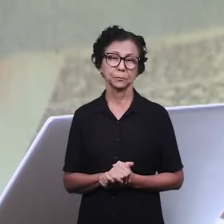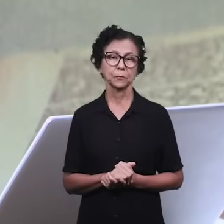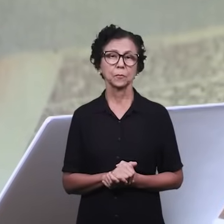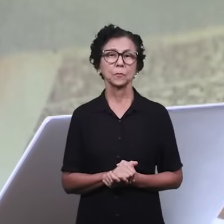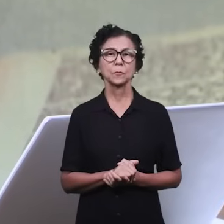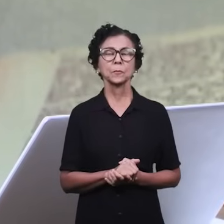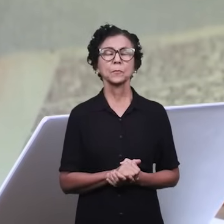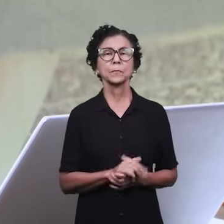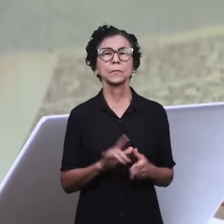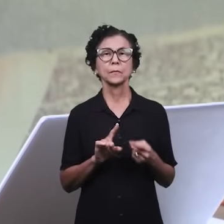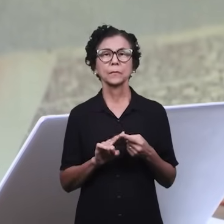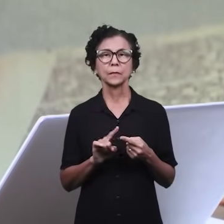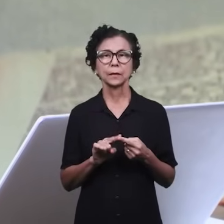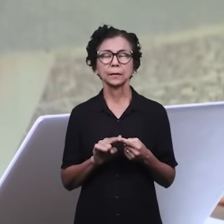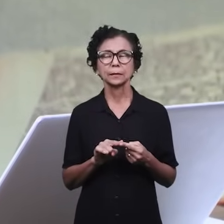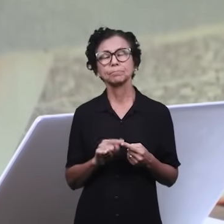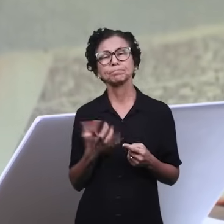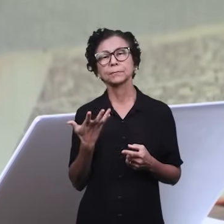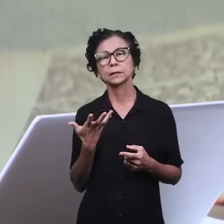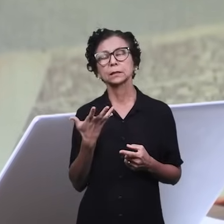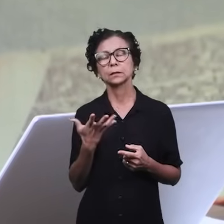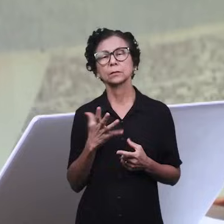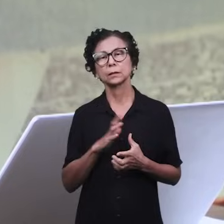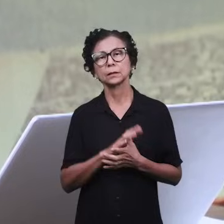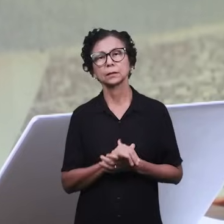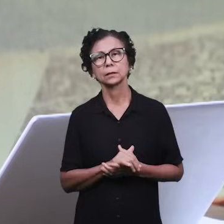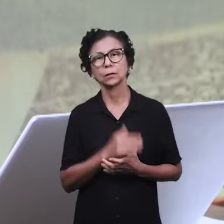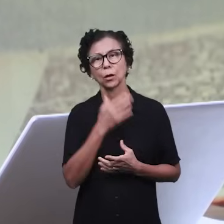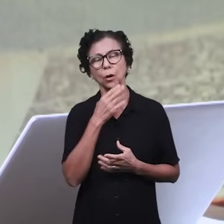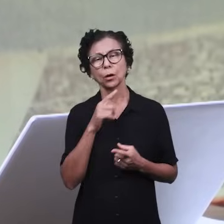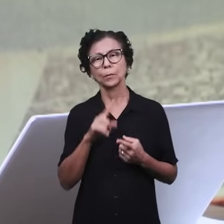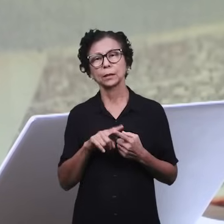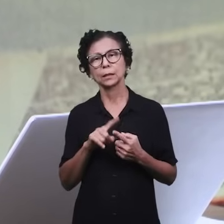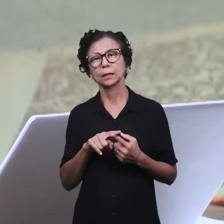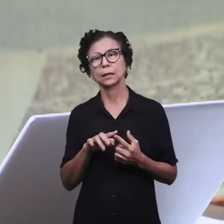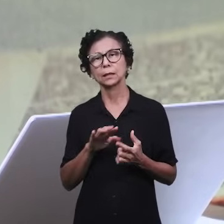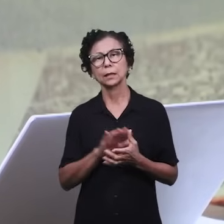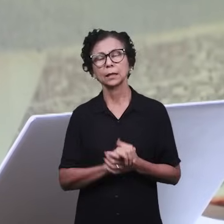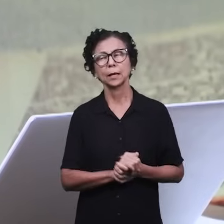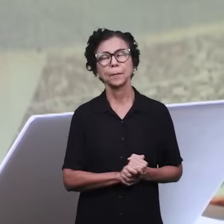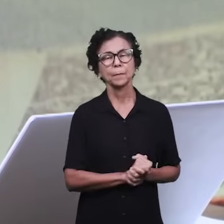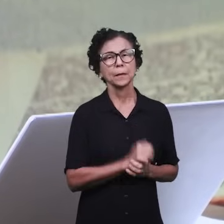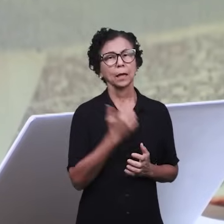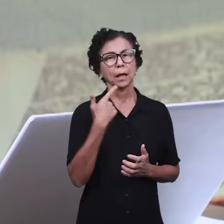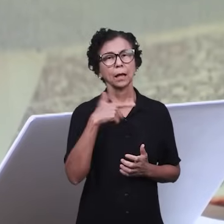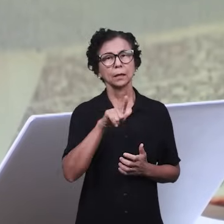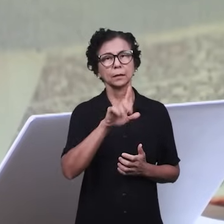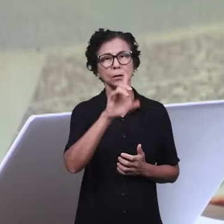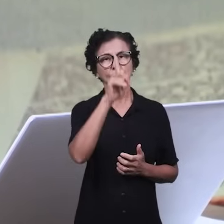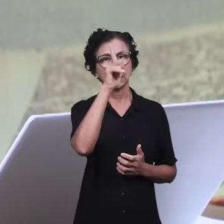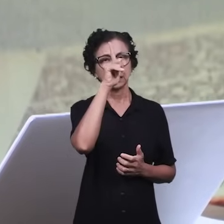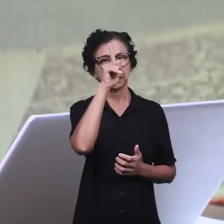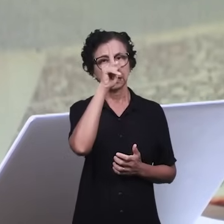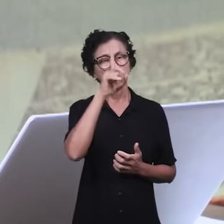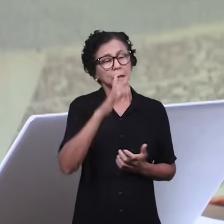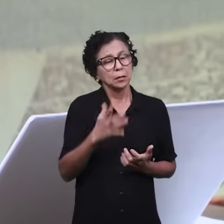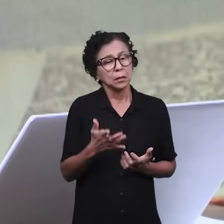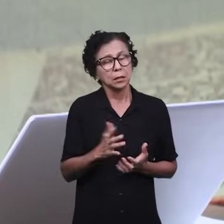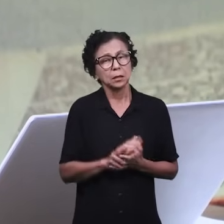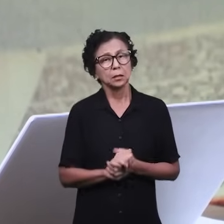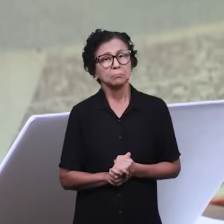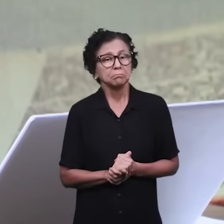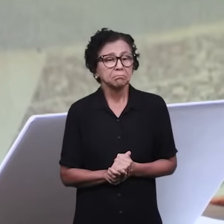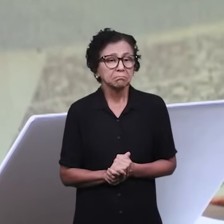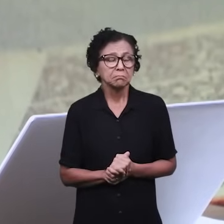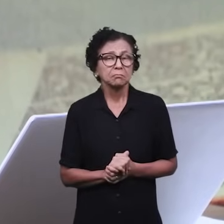Ele queria trazer a interpretação grega para dentro do Evangelho. Agostinho não